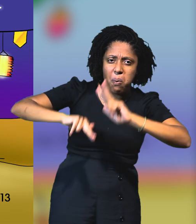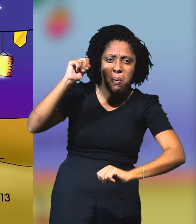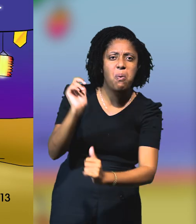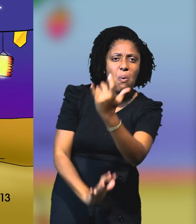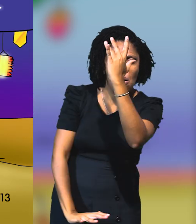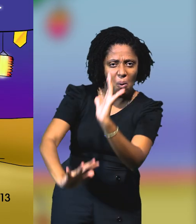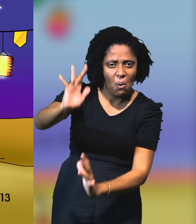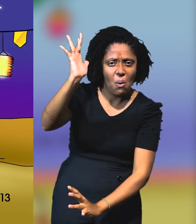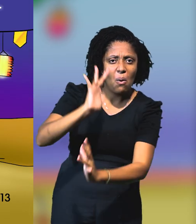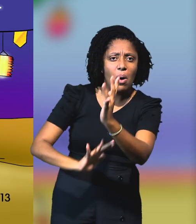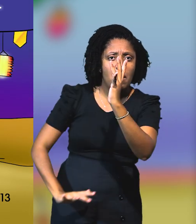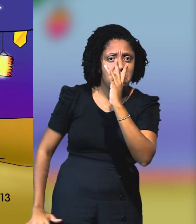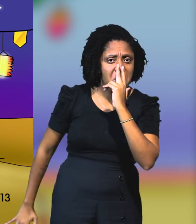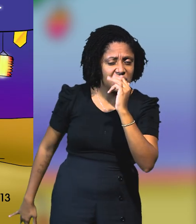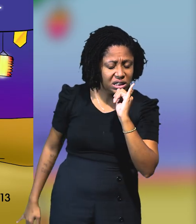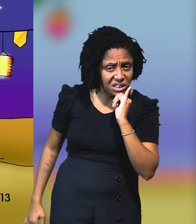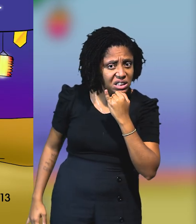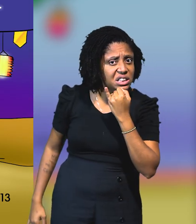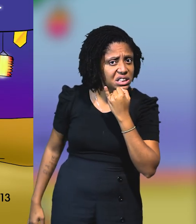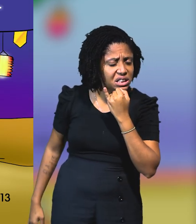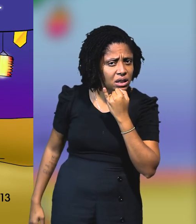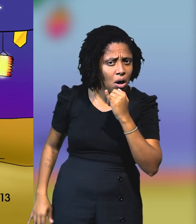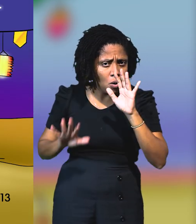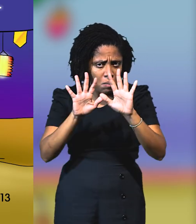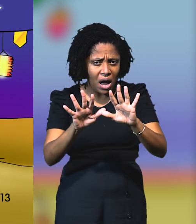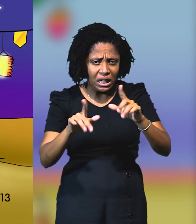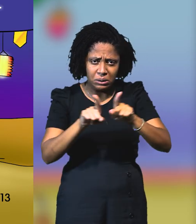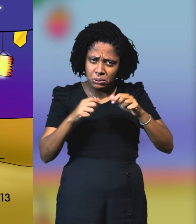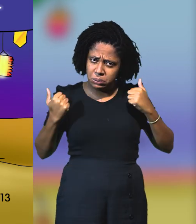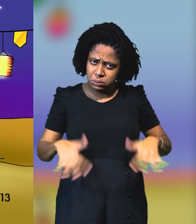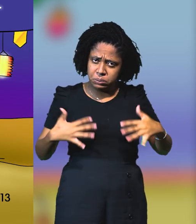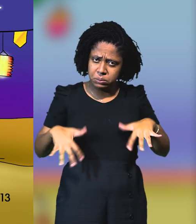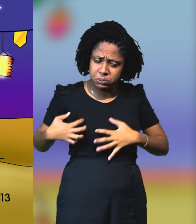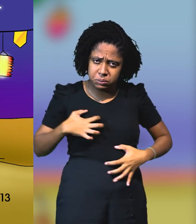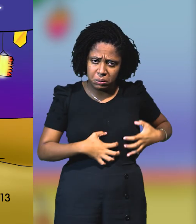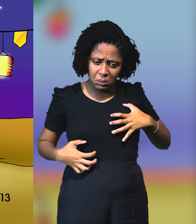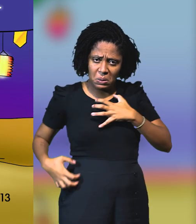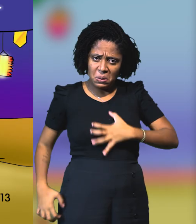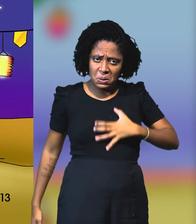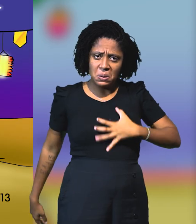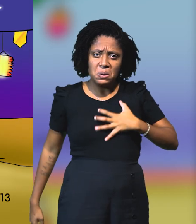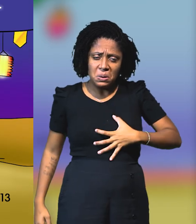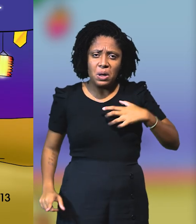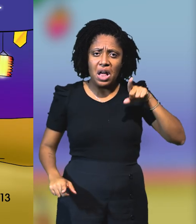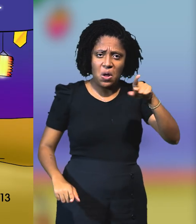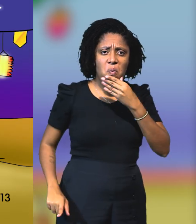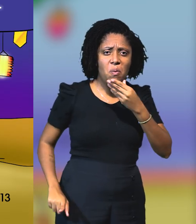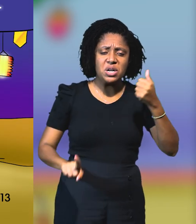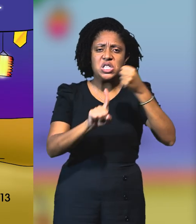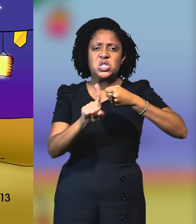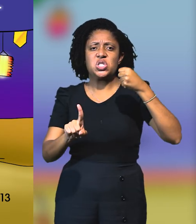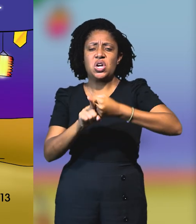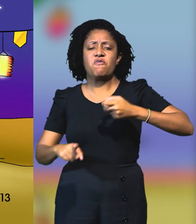queimar. Pareciam tristes, até mesmo revoltados com um homem que insistia em